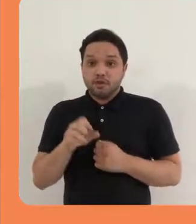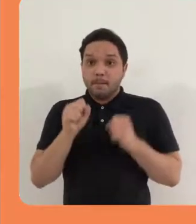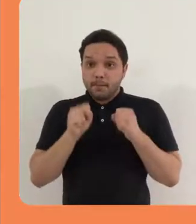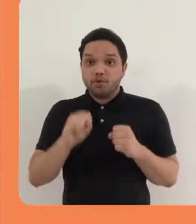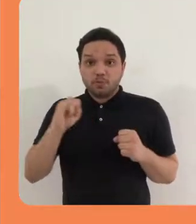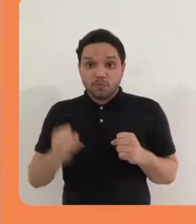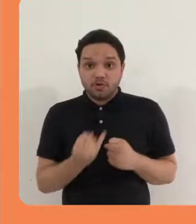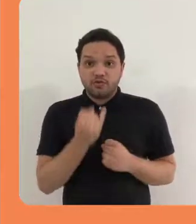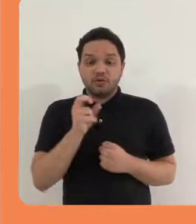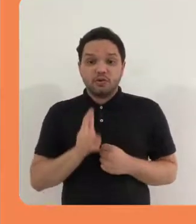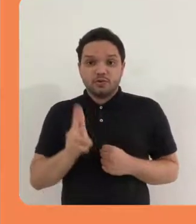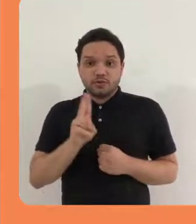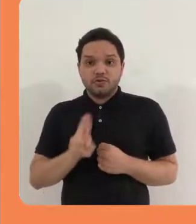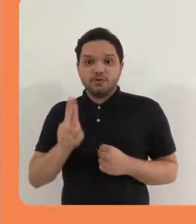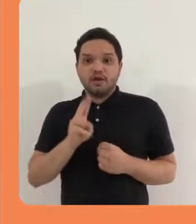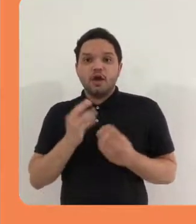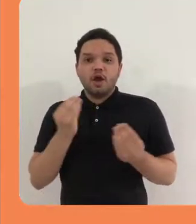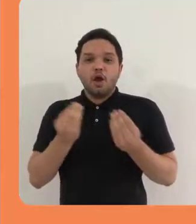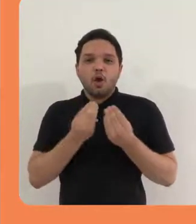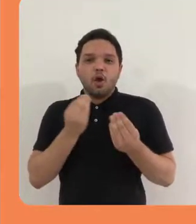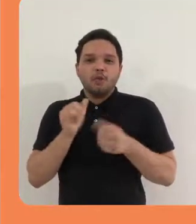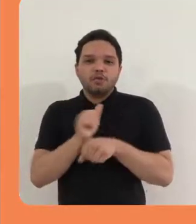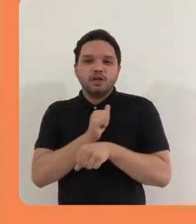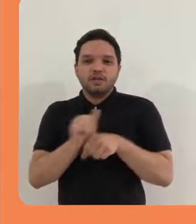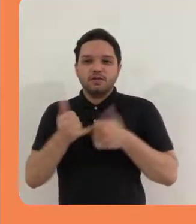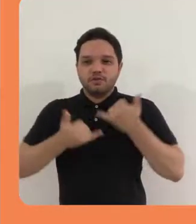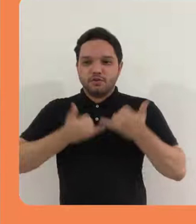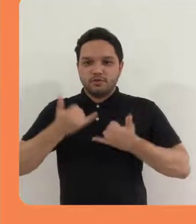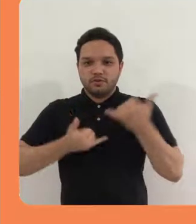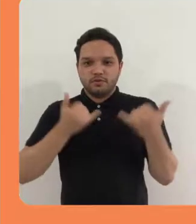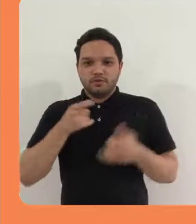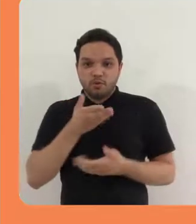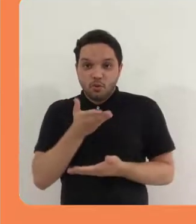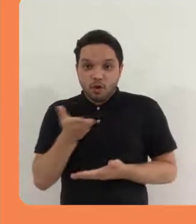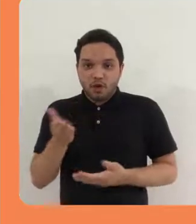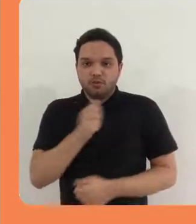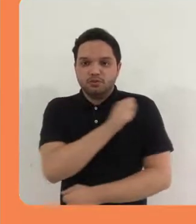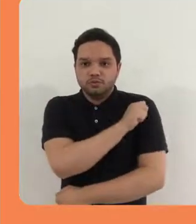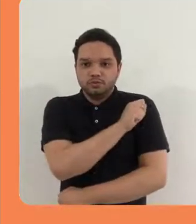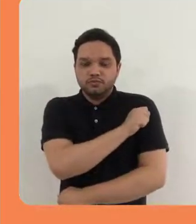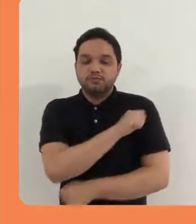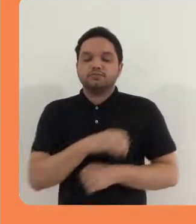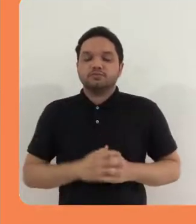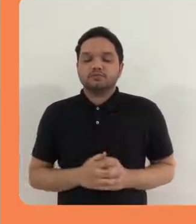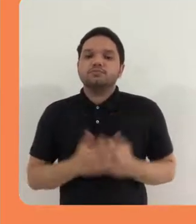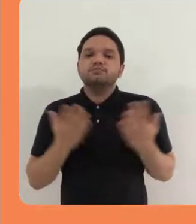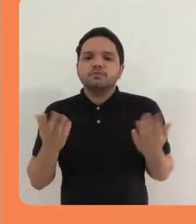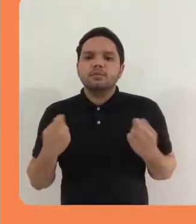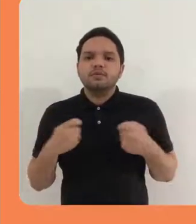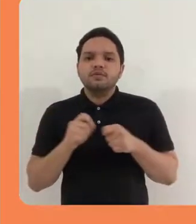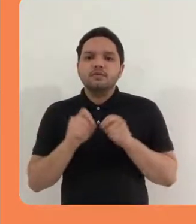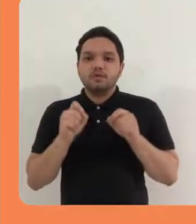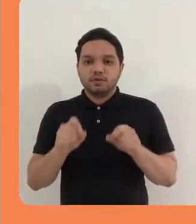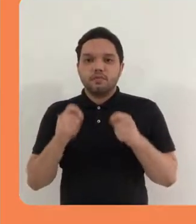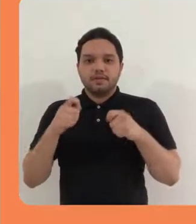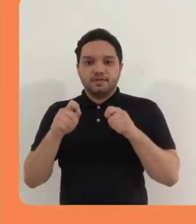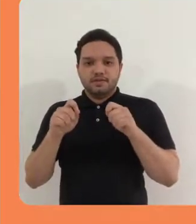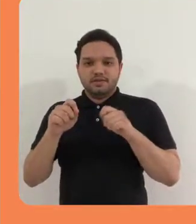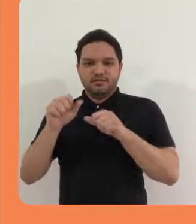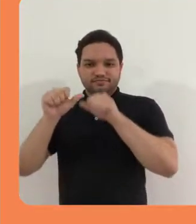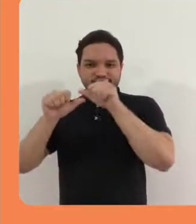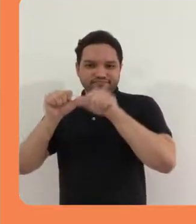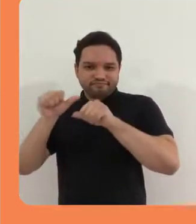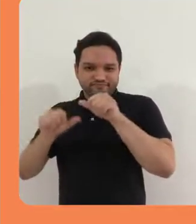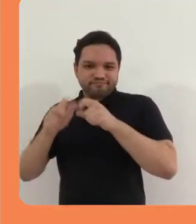acompanhamento da conclusão do curso pelo seu aluno é uma ferramenta muito legal oi e ela pode ser usada